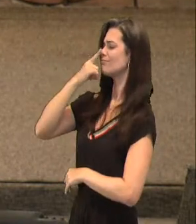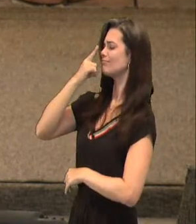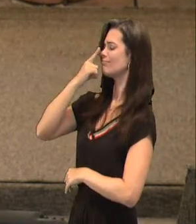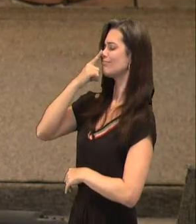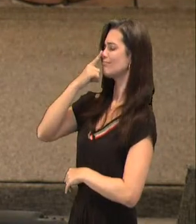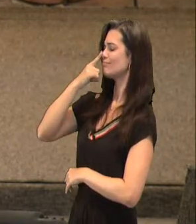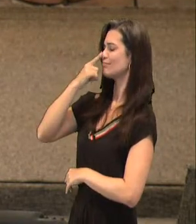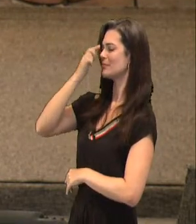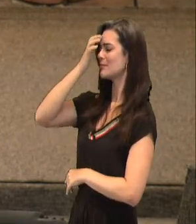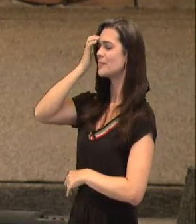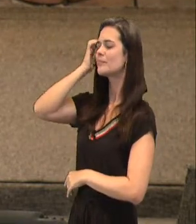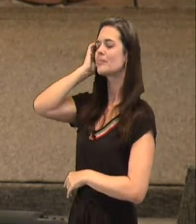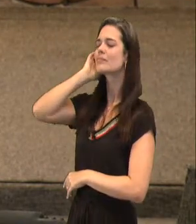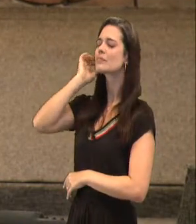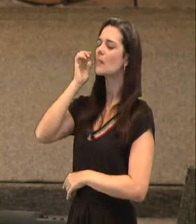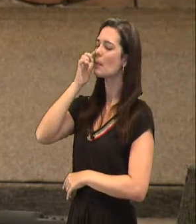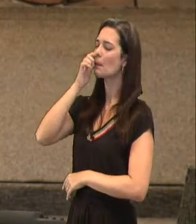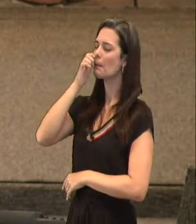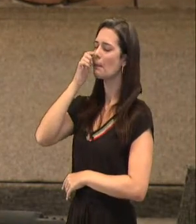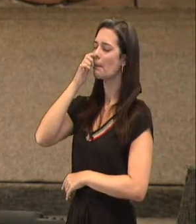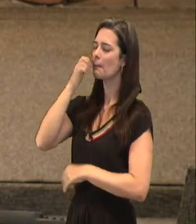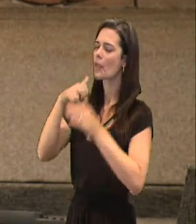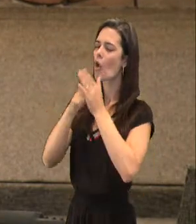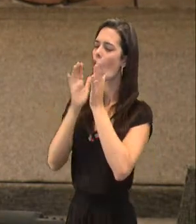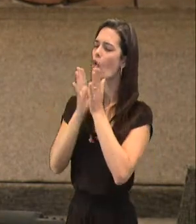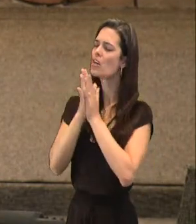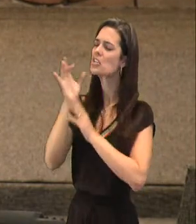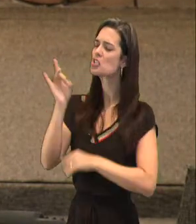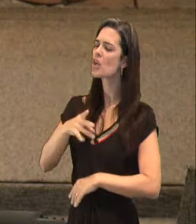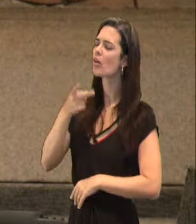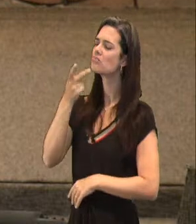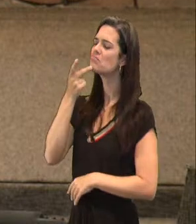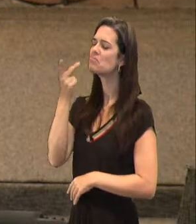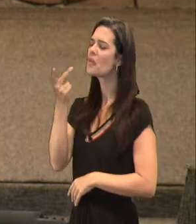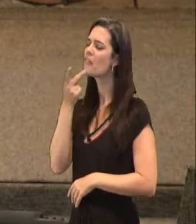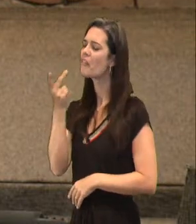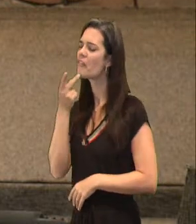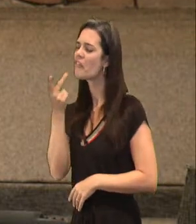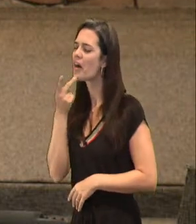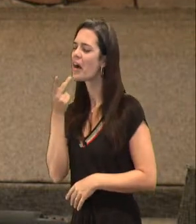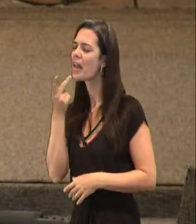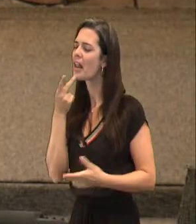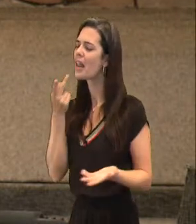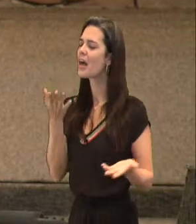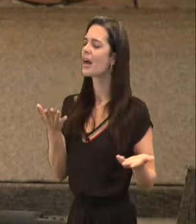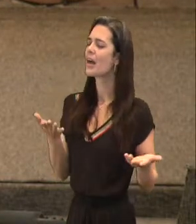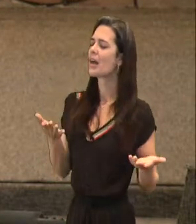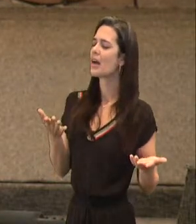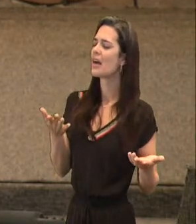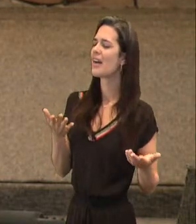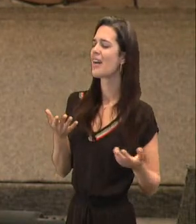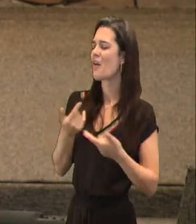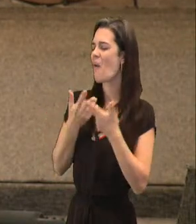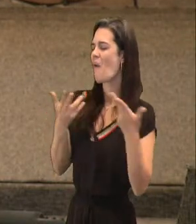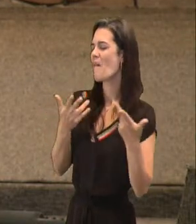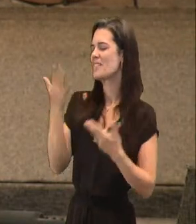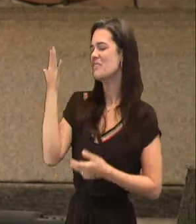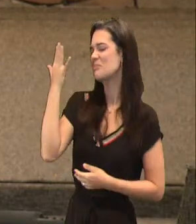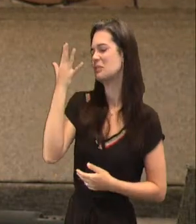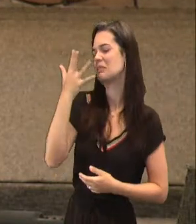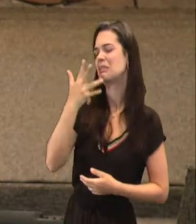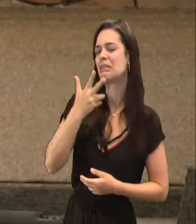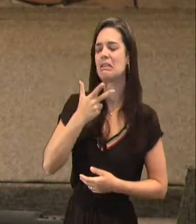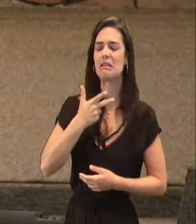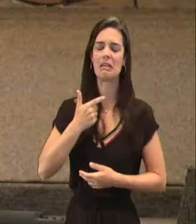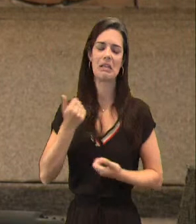sejam momentos apenas de falarmos daquilo que ouvimos e achamos bonito, que jamais